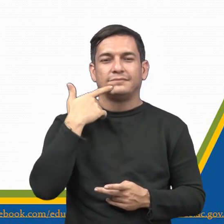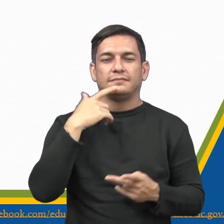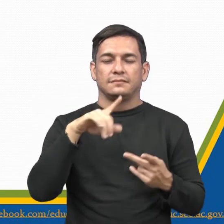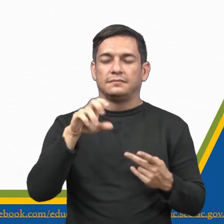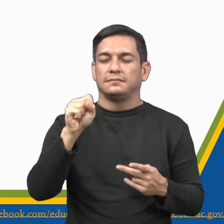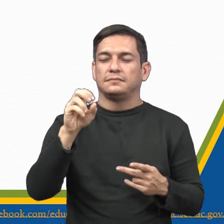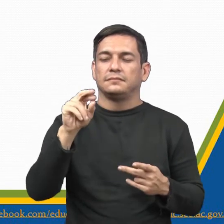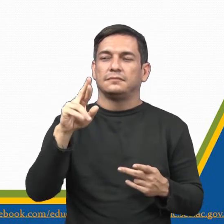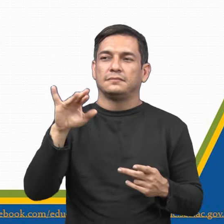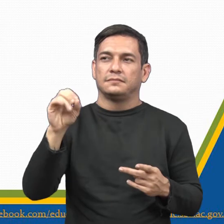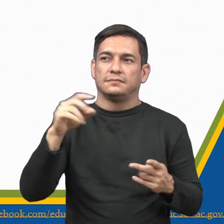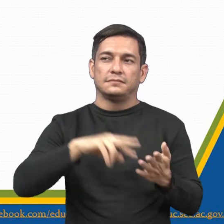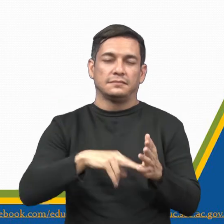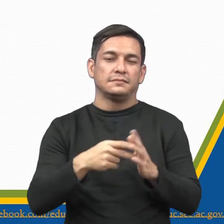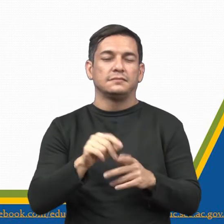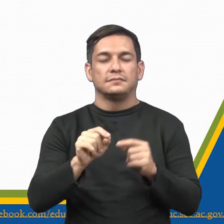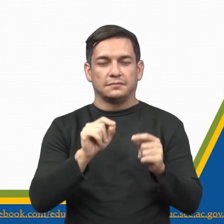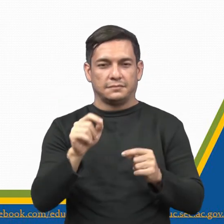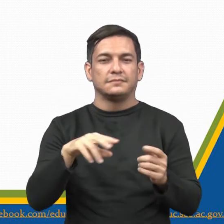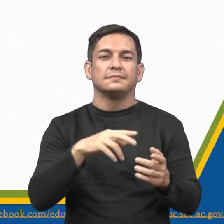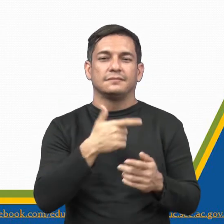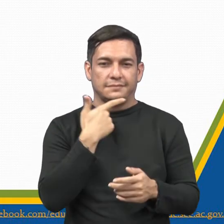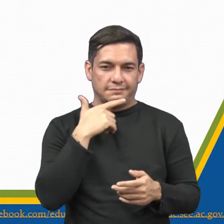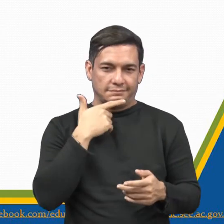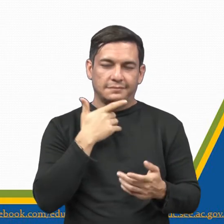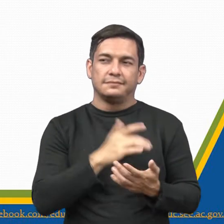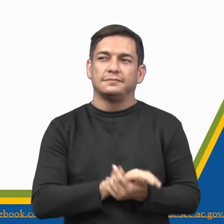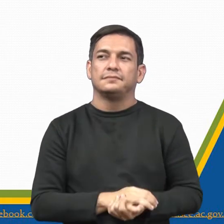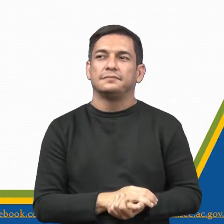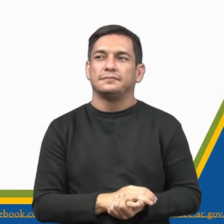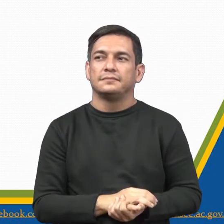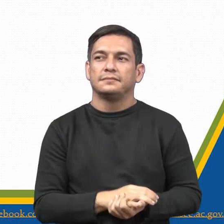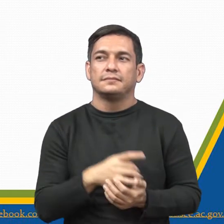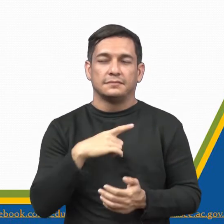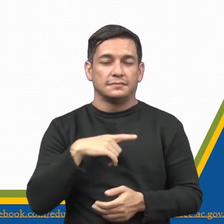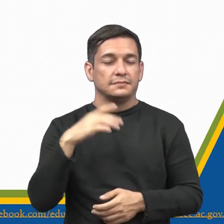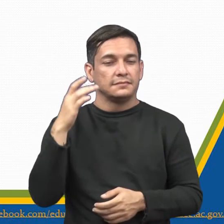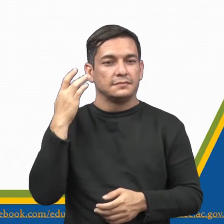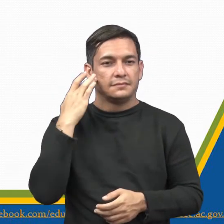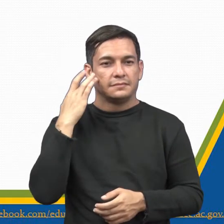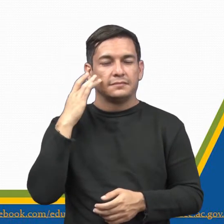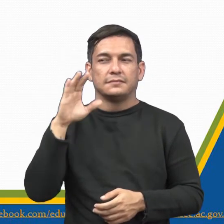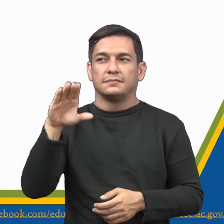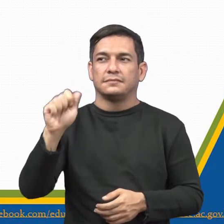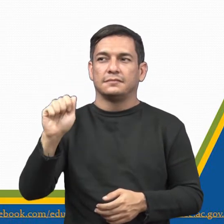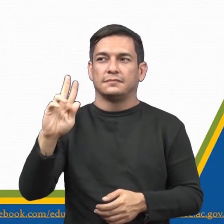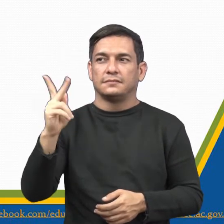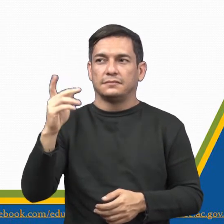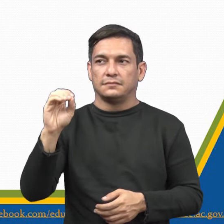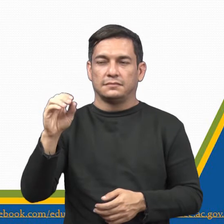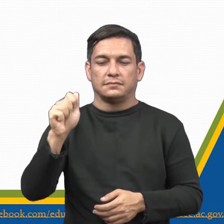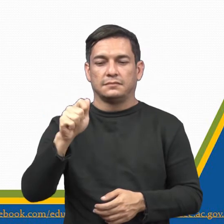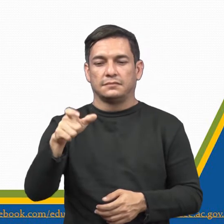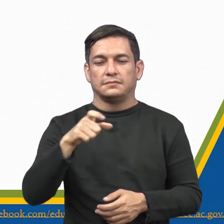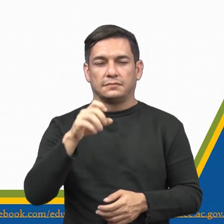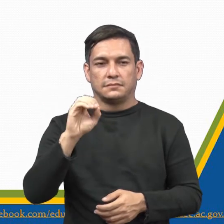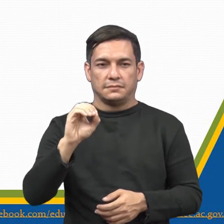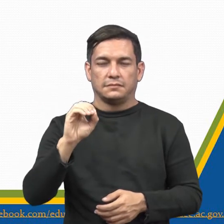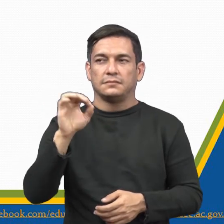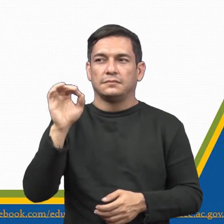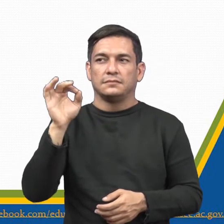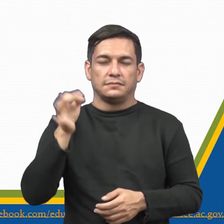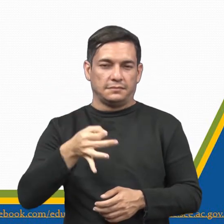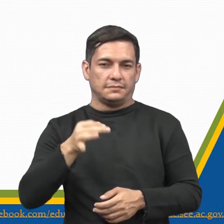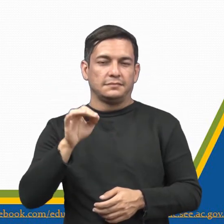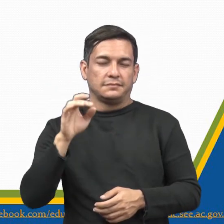que significa sorriso. Temos também o achou, que ele coloca, ó, que é acho. A escrita correta